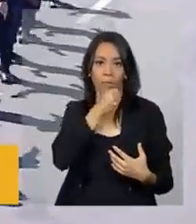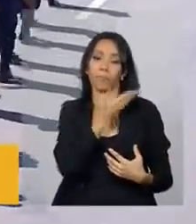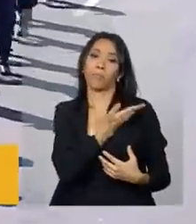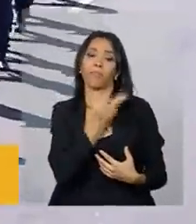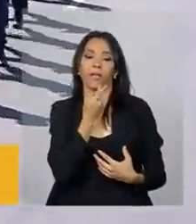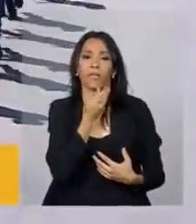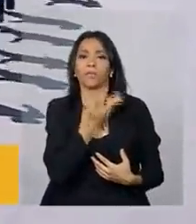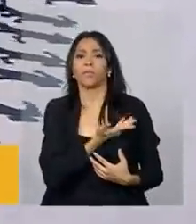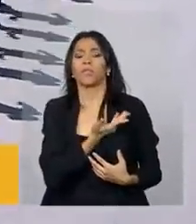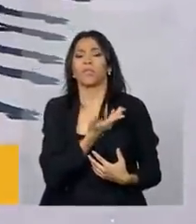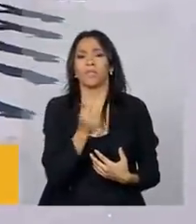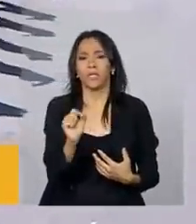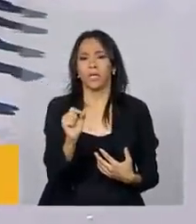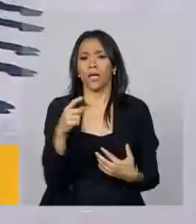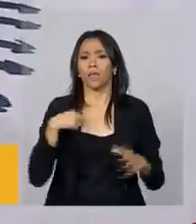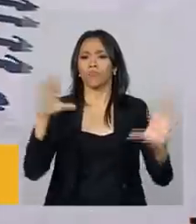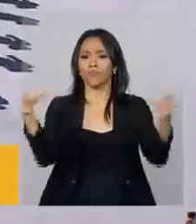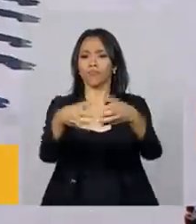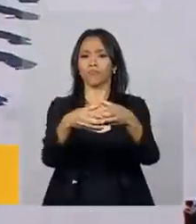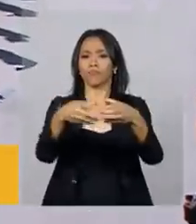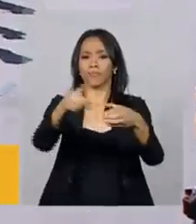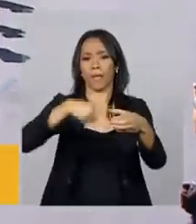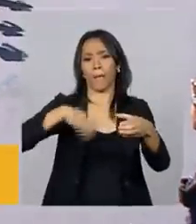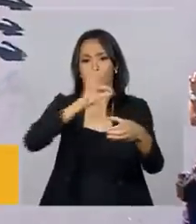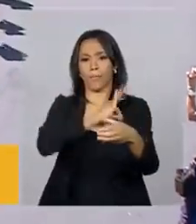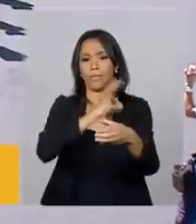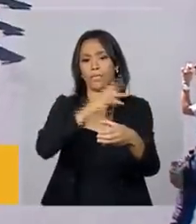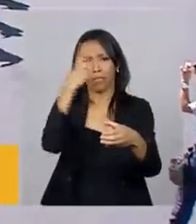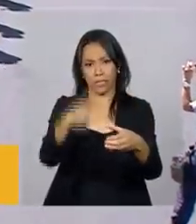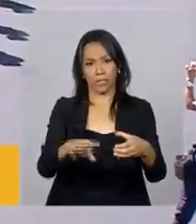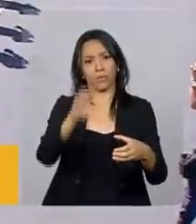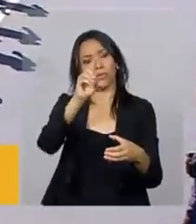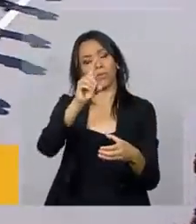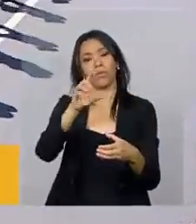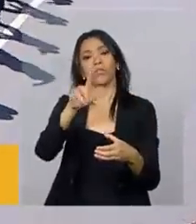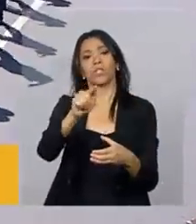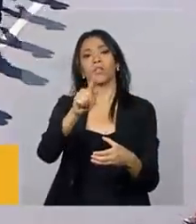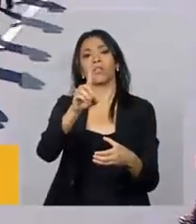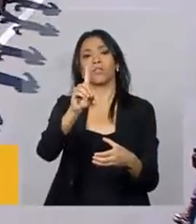auxiliares, composta pela Polícia Militar do Distrito Federal,